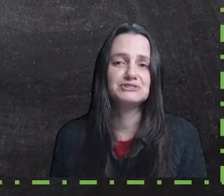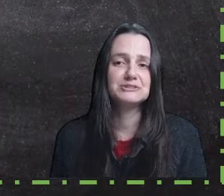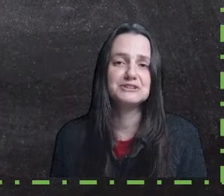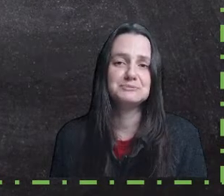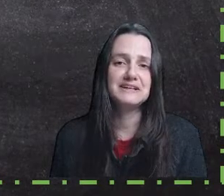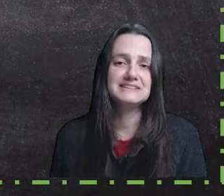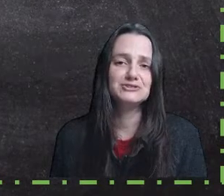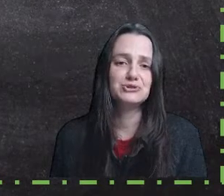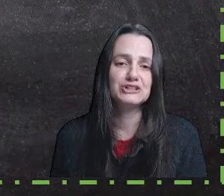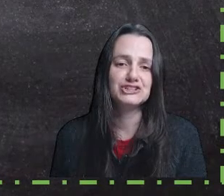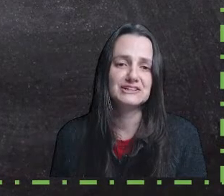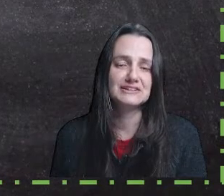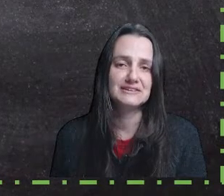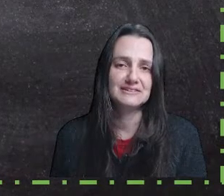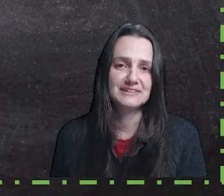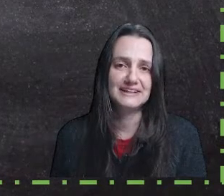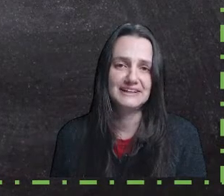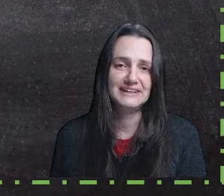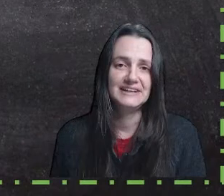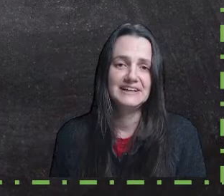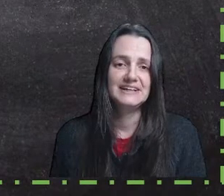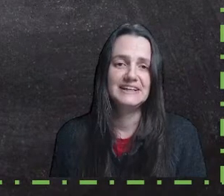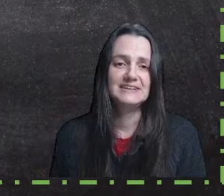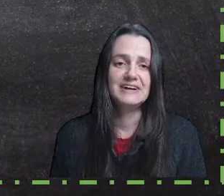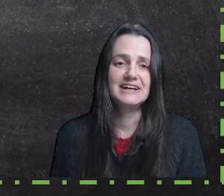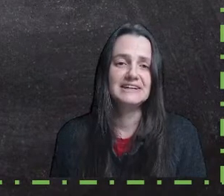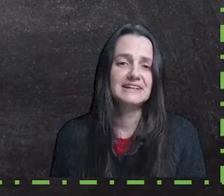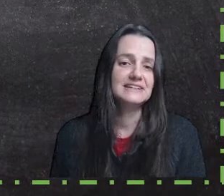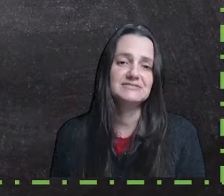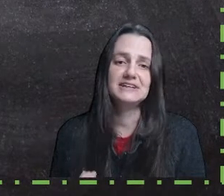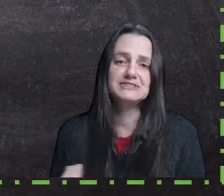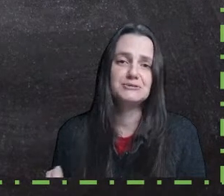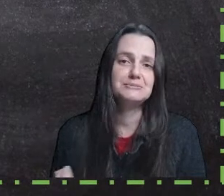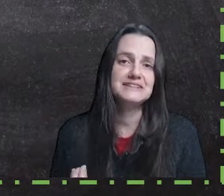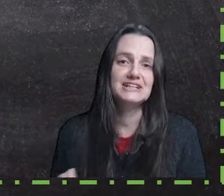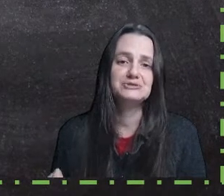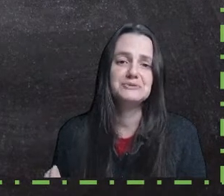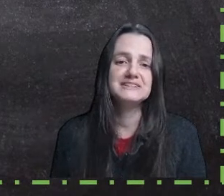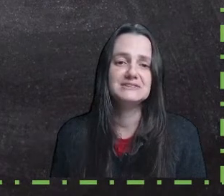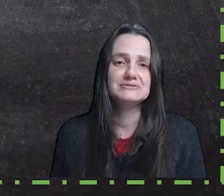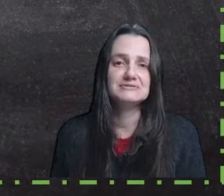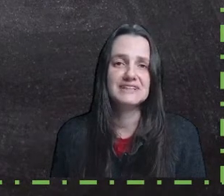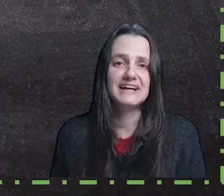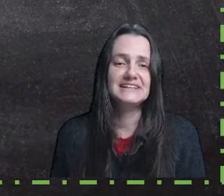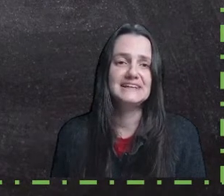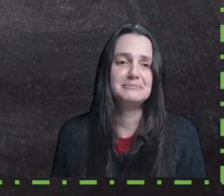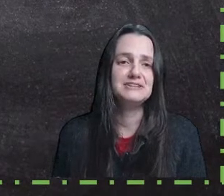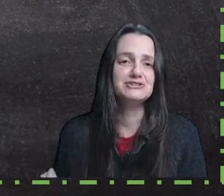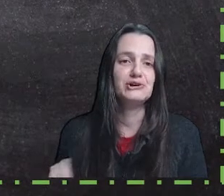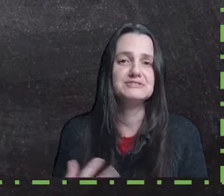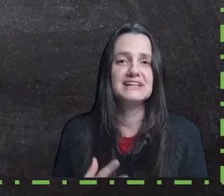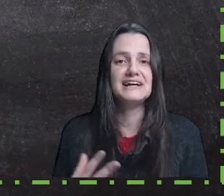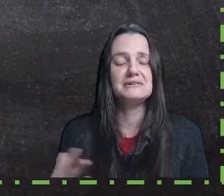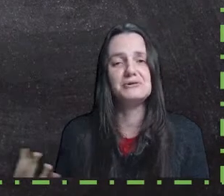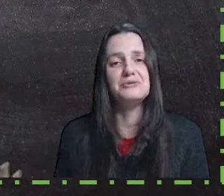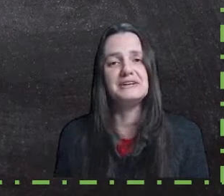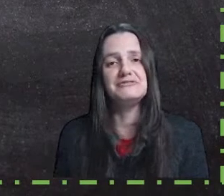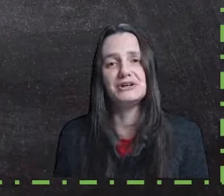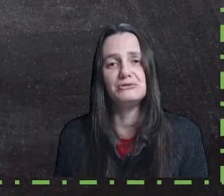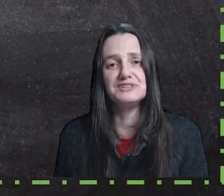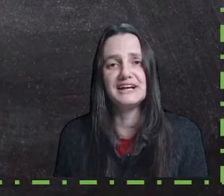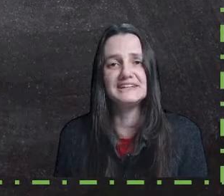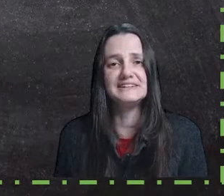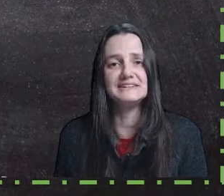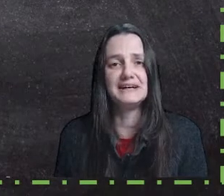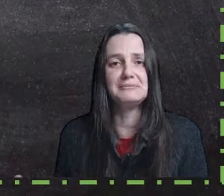você introduzir uma espécie exótica, né, que não tem o seu habitat no Brasil, tá? E de repente solta lá, como